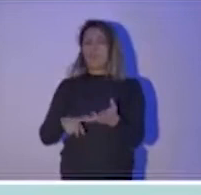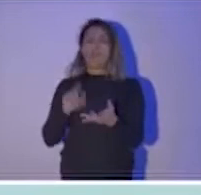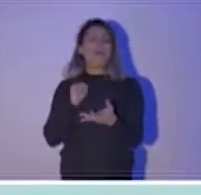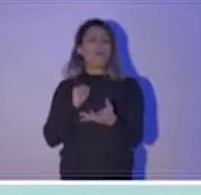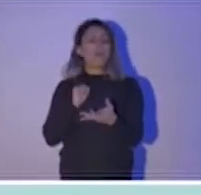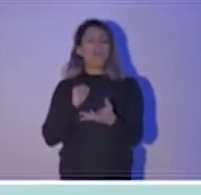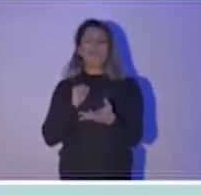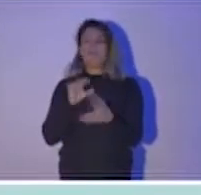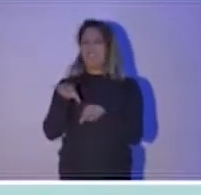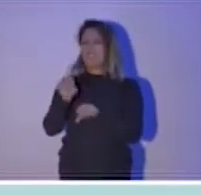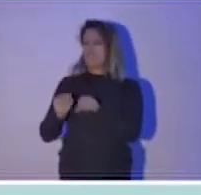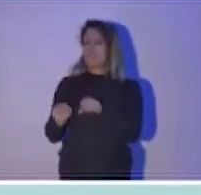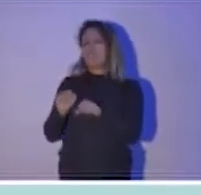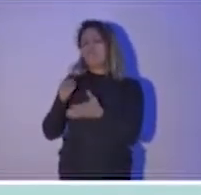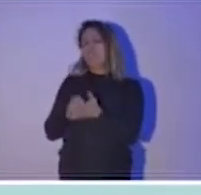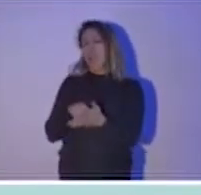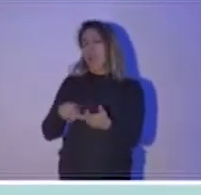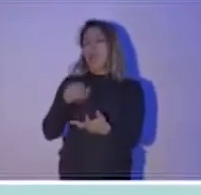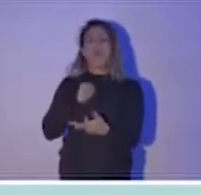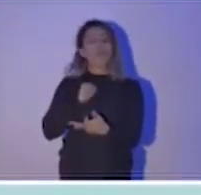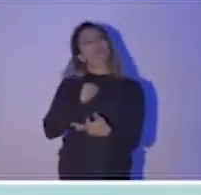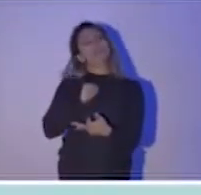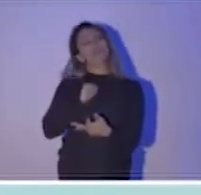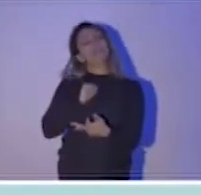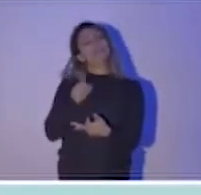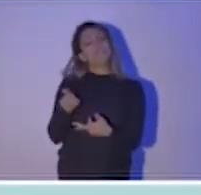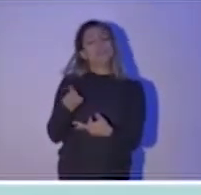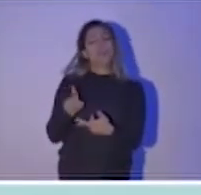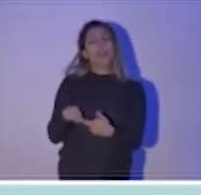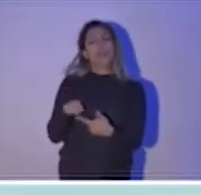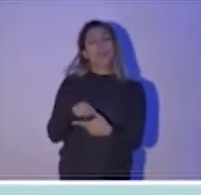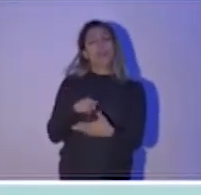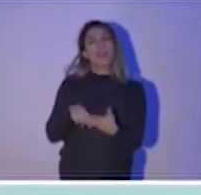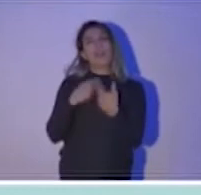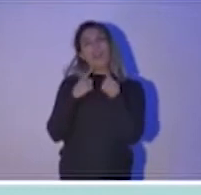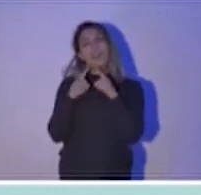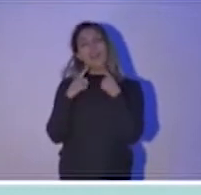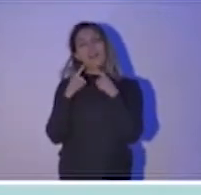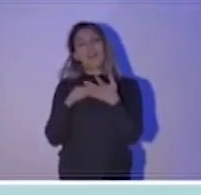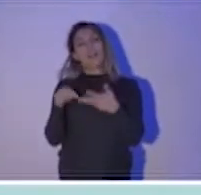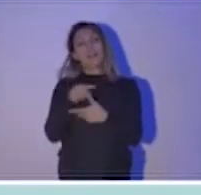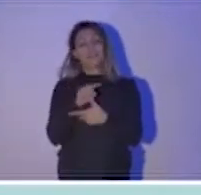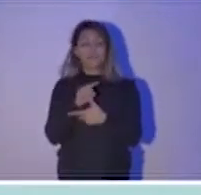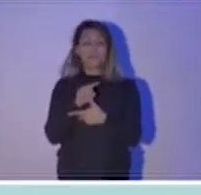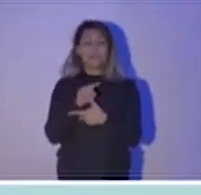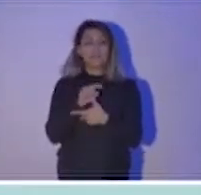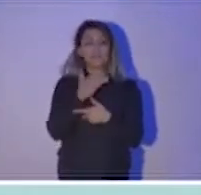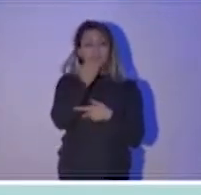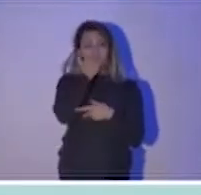professor não é bem formado, do professor... E agora nós estamos pagando um preço muito alto por